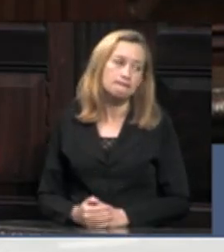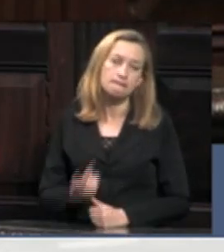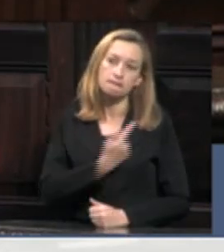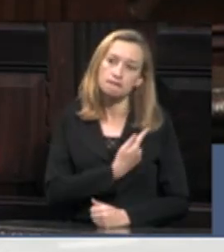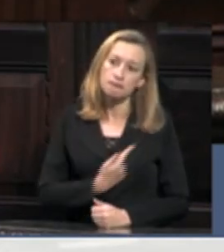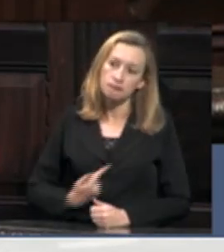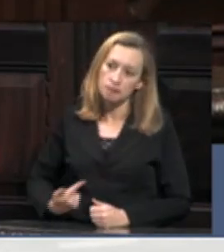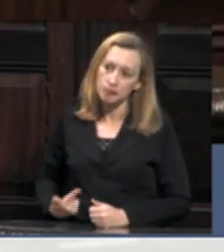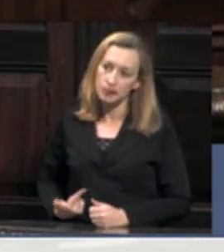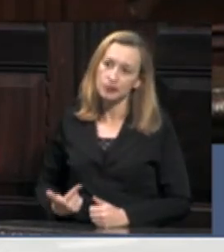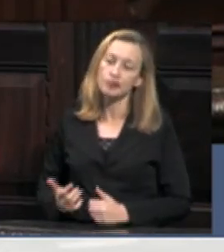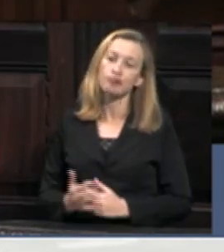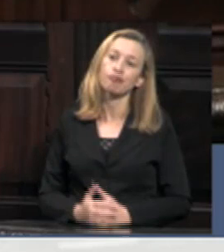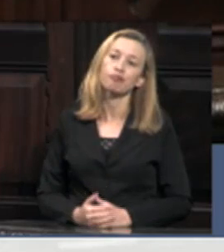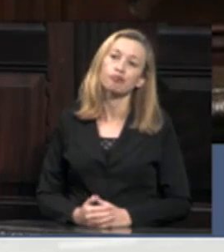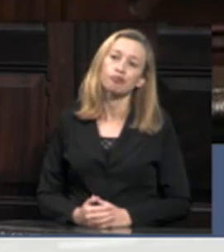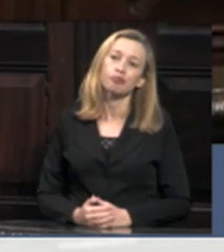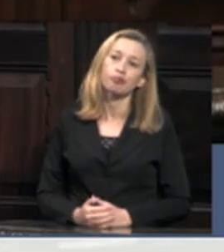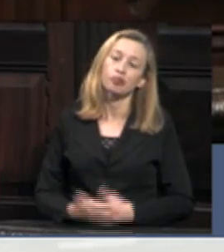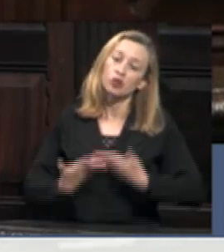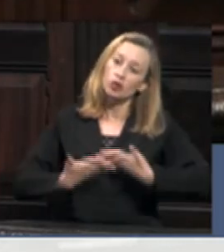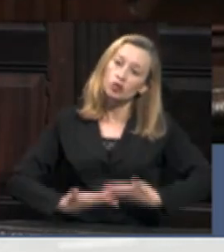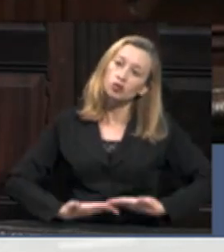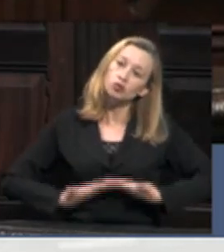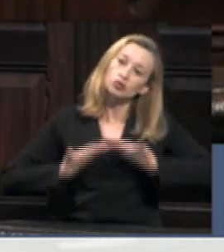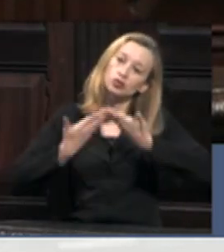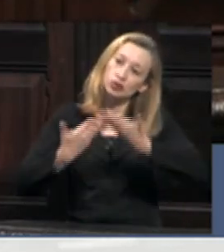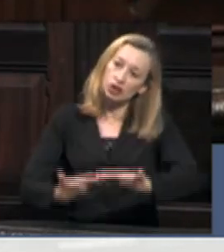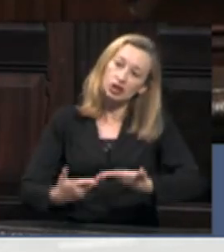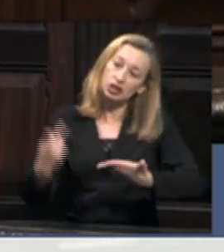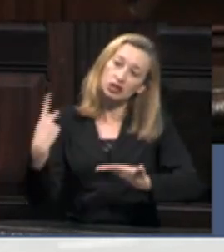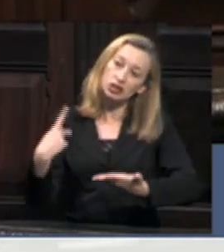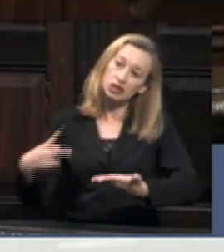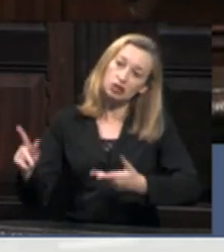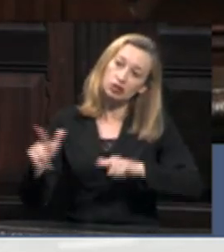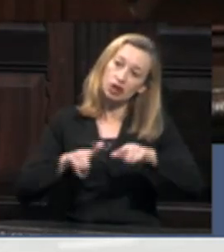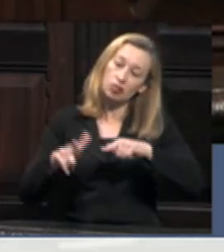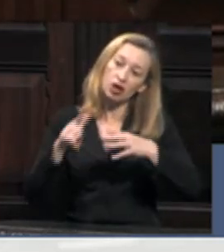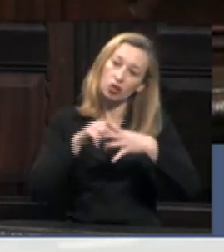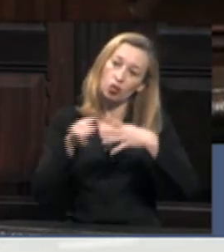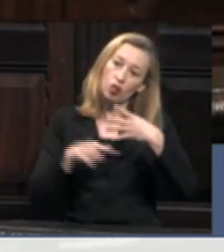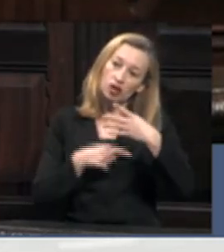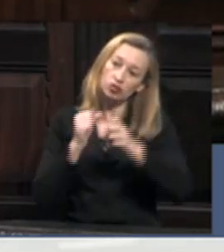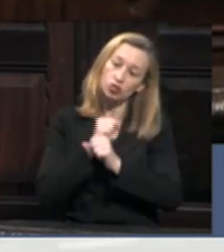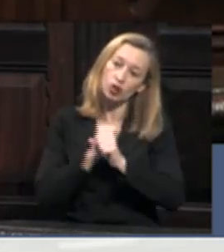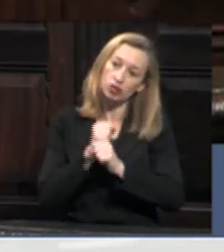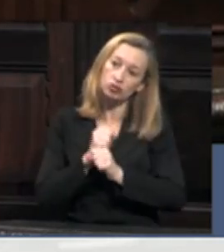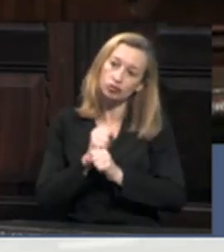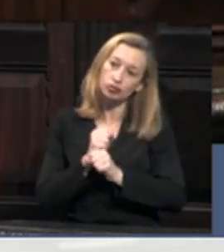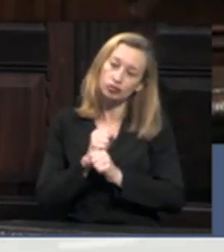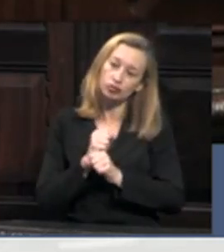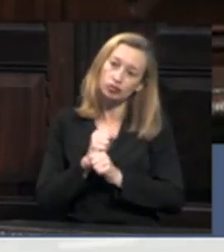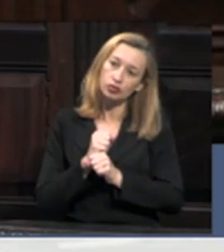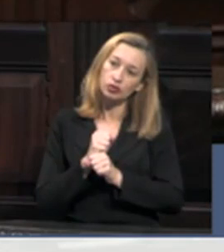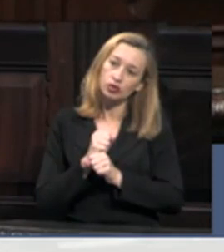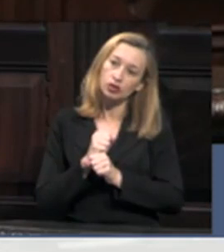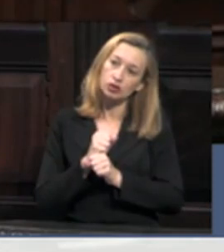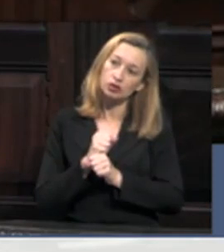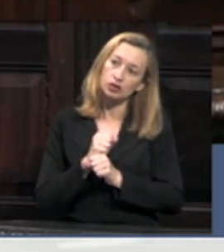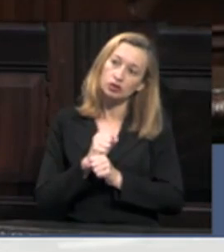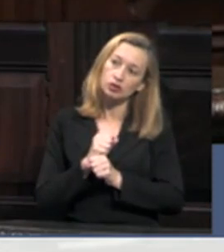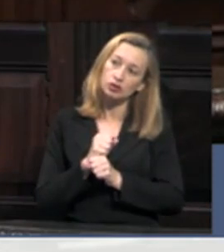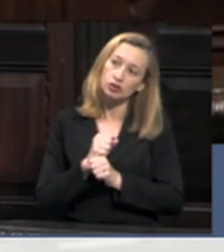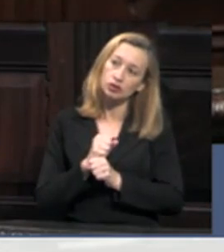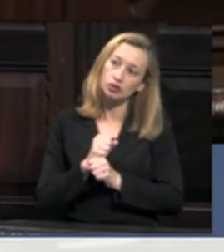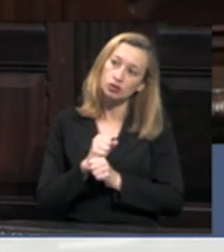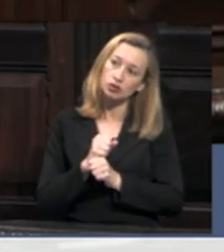entrega o seu mandato, seus 4 anos, com a previsão orçamentária